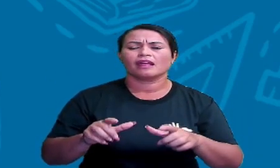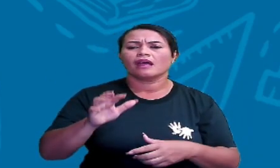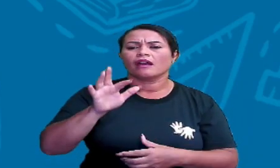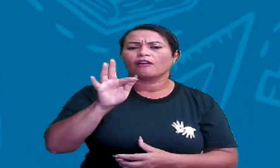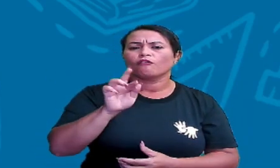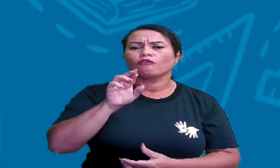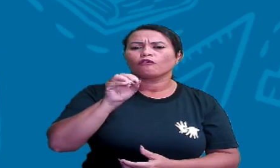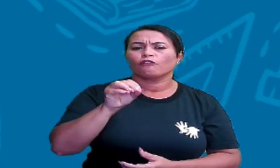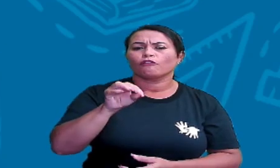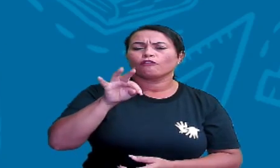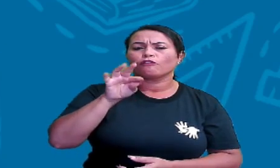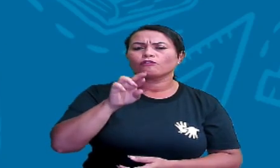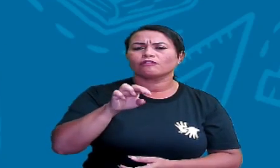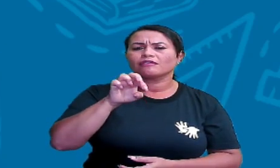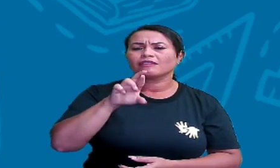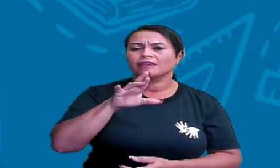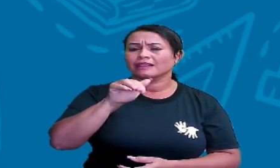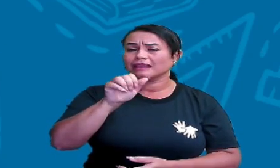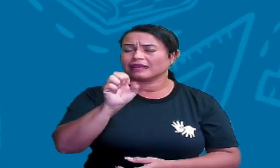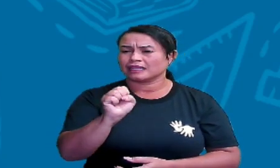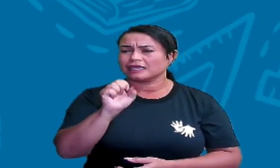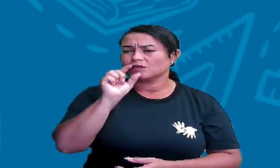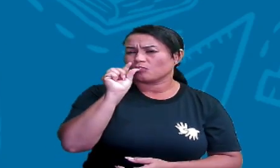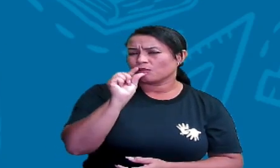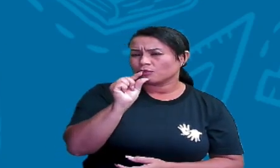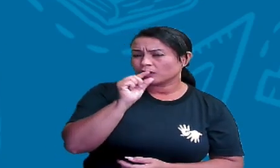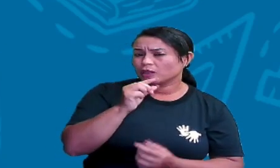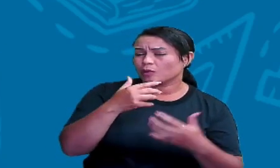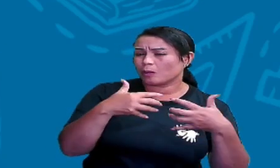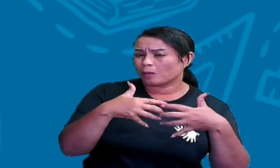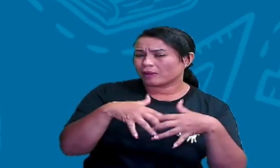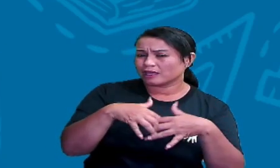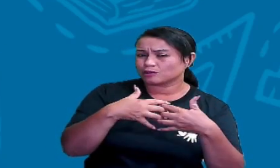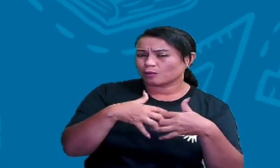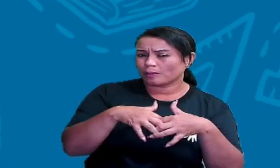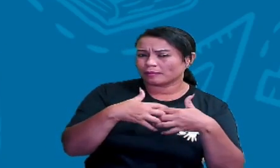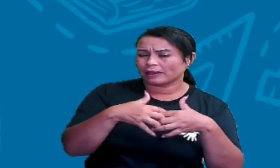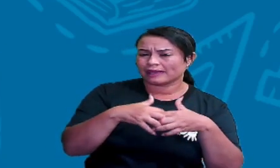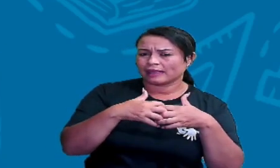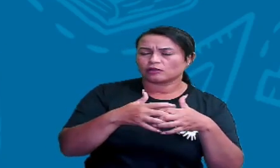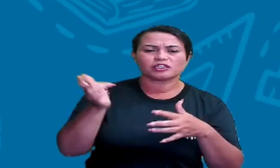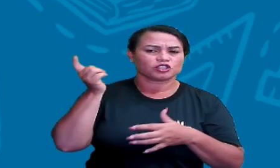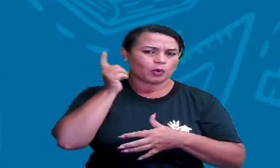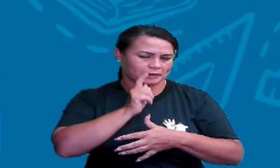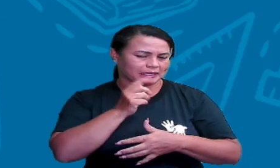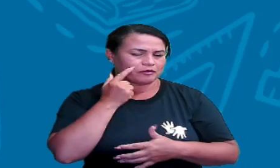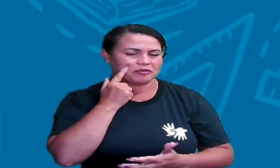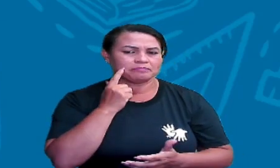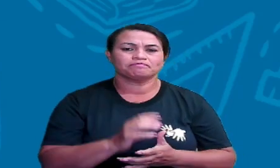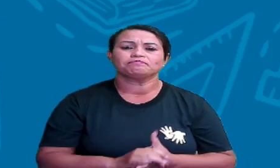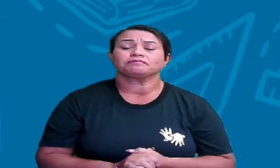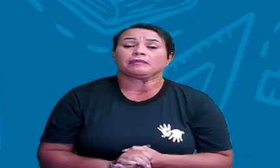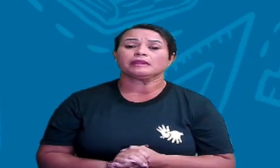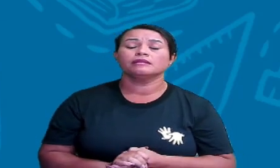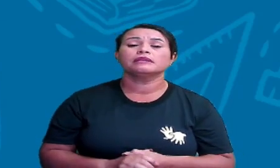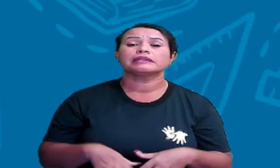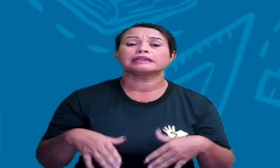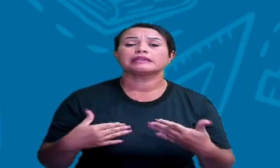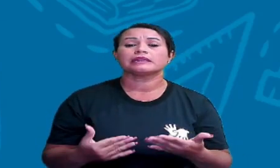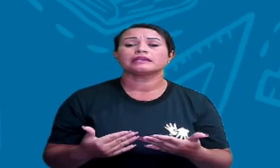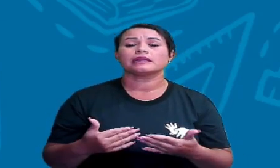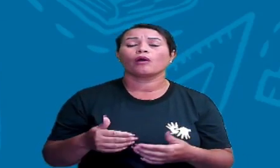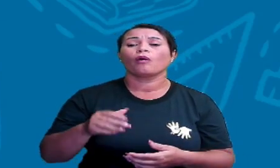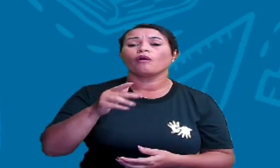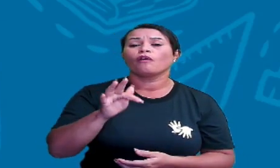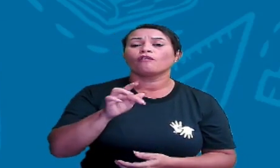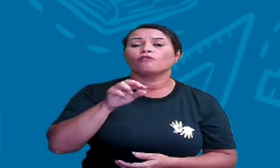Fronteira. Aqui já é um pouquinho mais complicado, mas a gente consegue desenrolar isso aí. Então, fronteira. Primeiro a